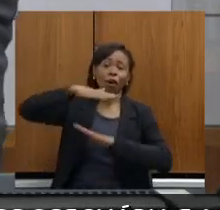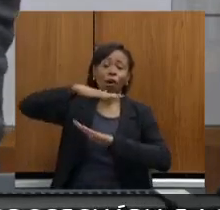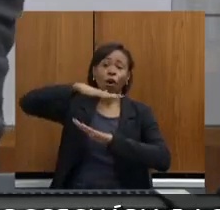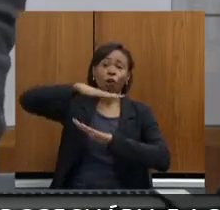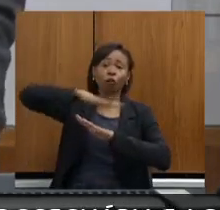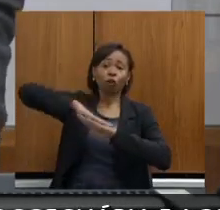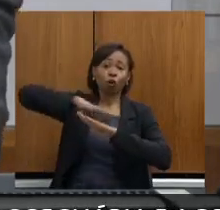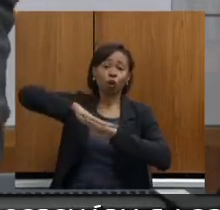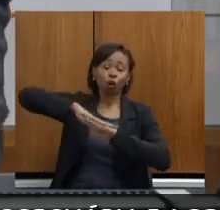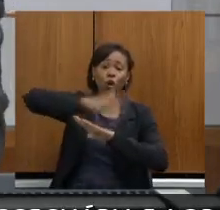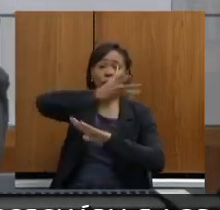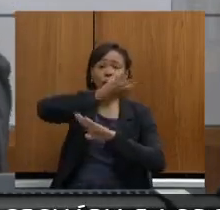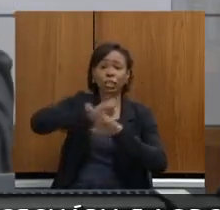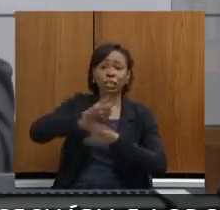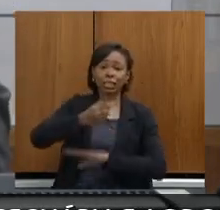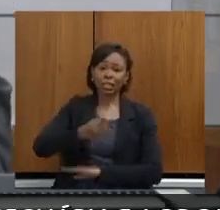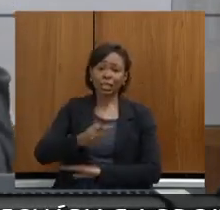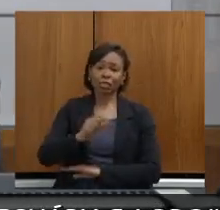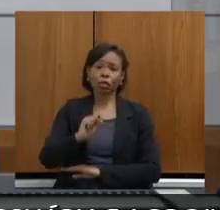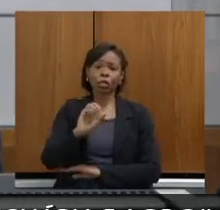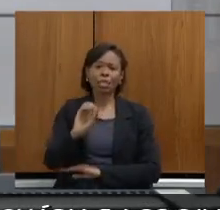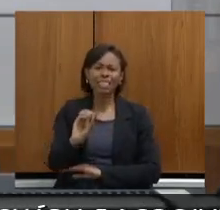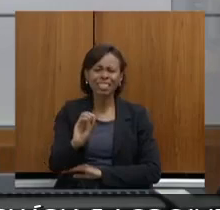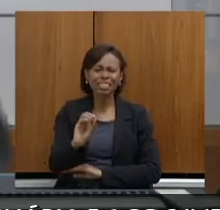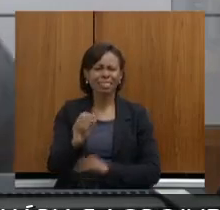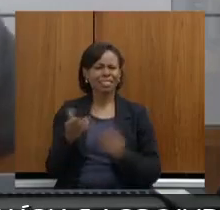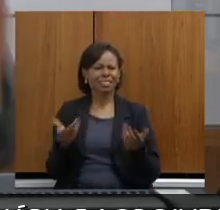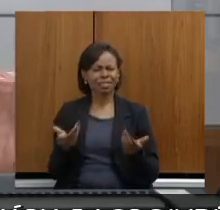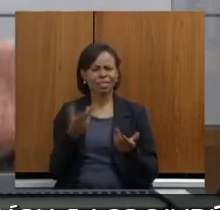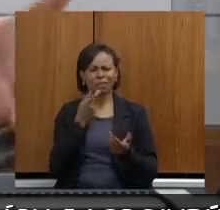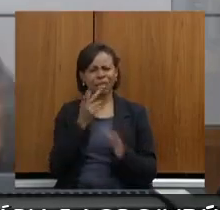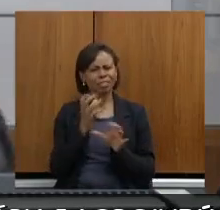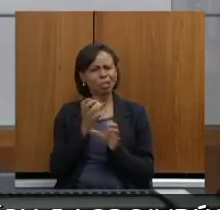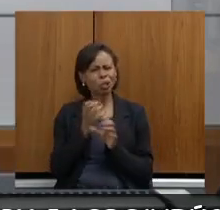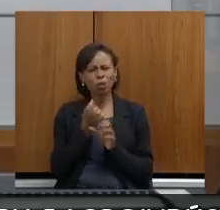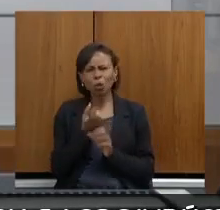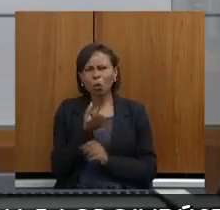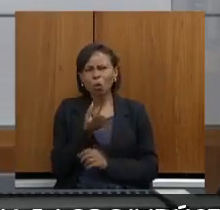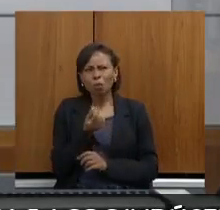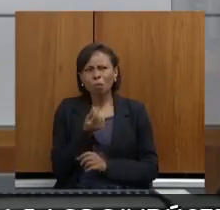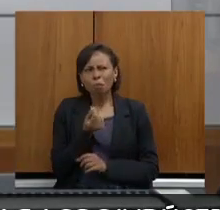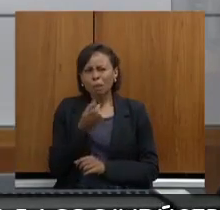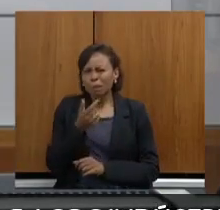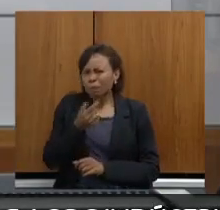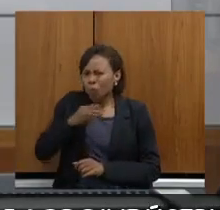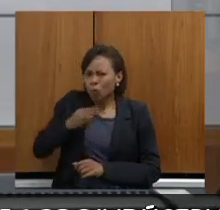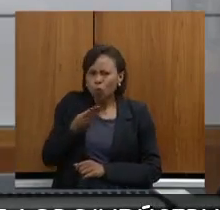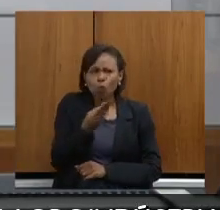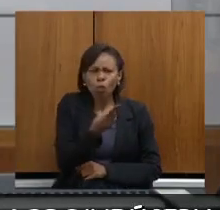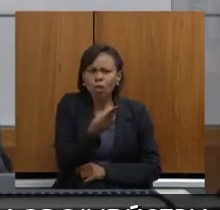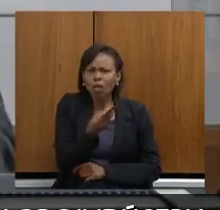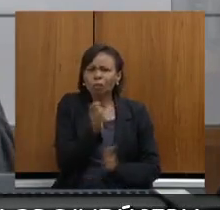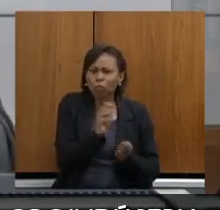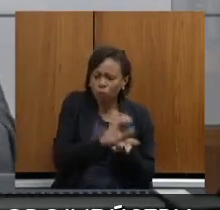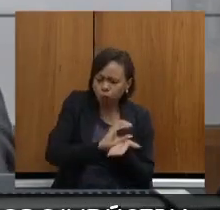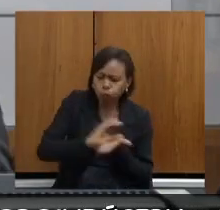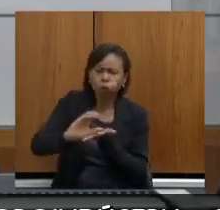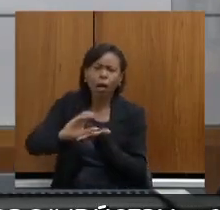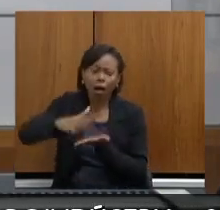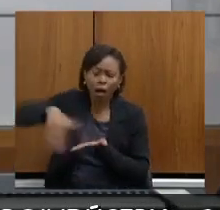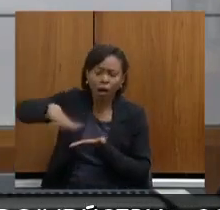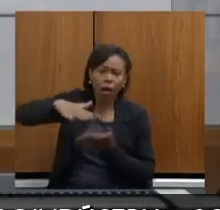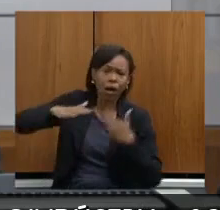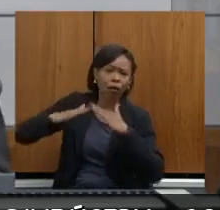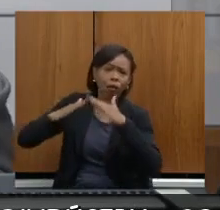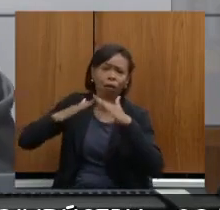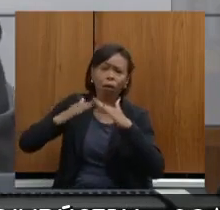780 não estão falando aí de milhões de reais que poderiam ir para os moradores da do piabetinha para que Ele pudesse